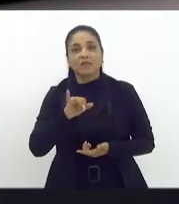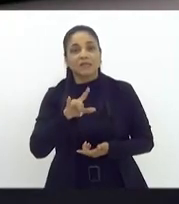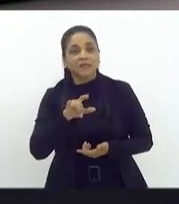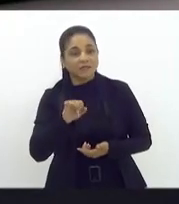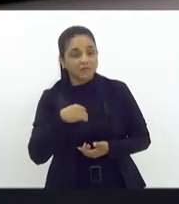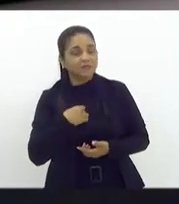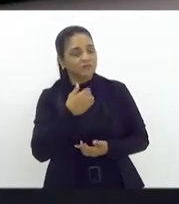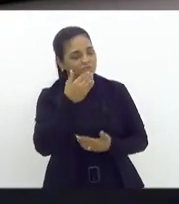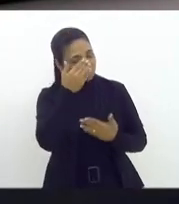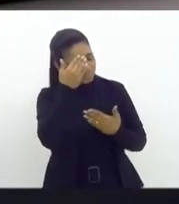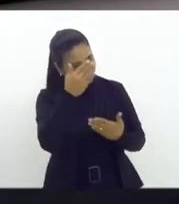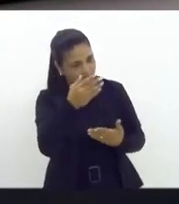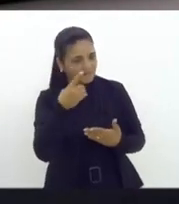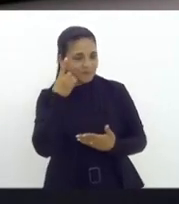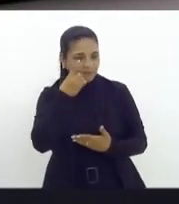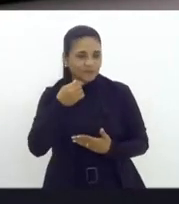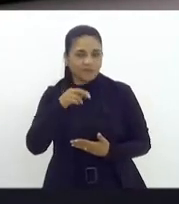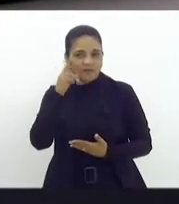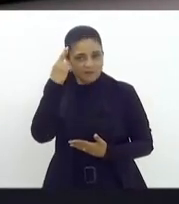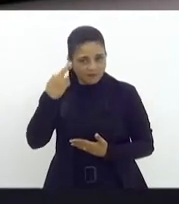deputada agradeço